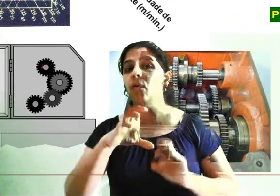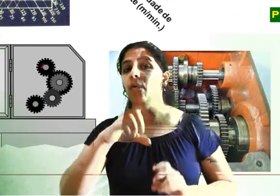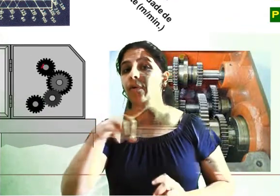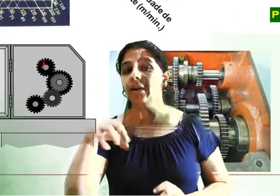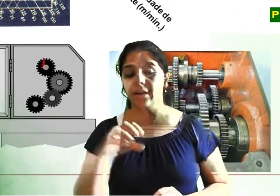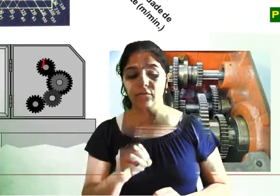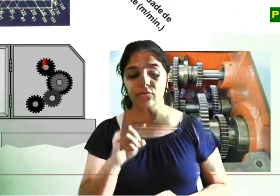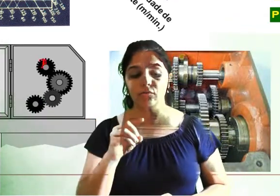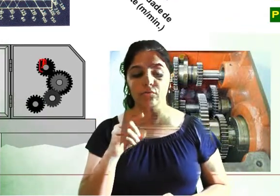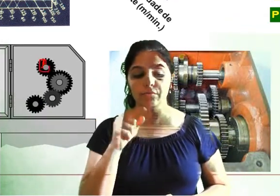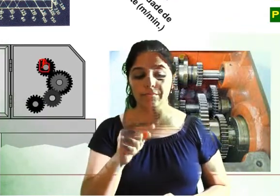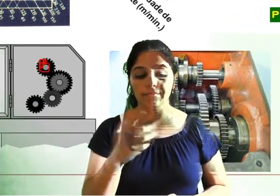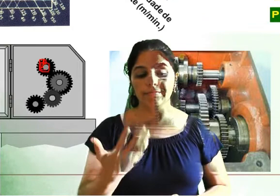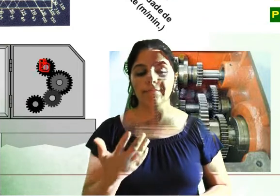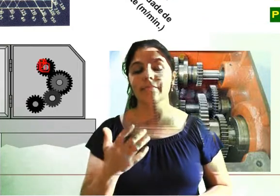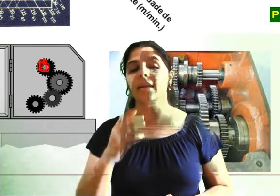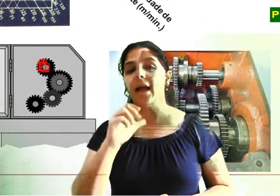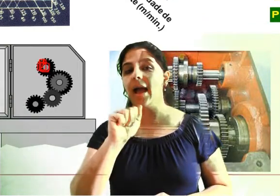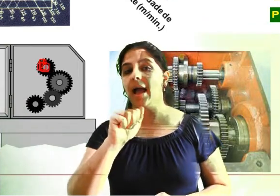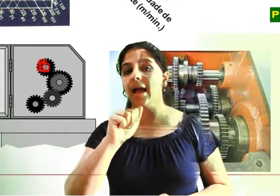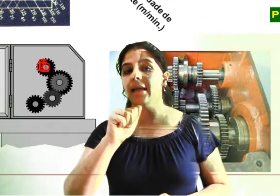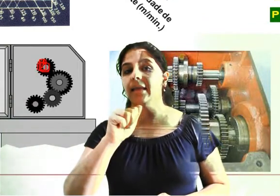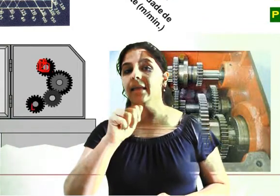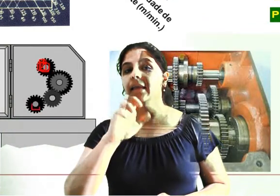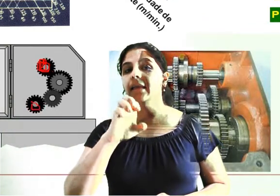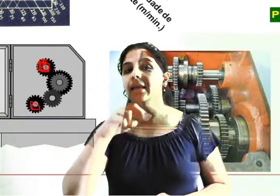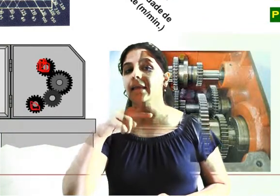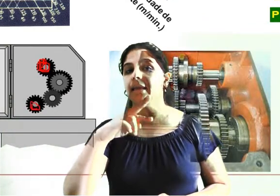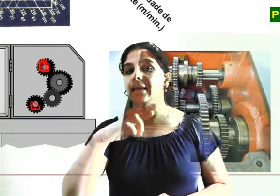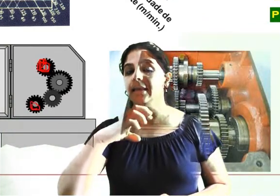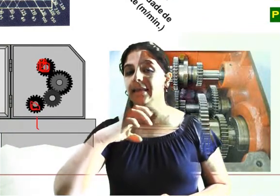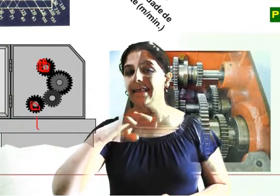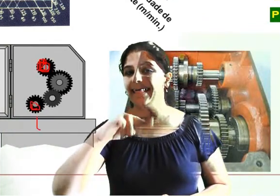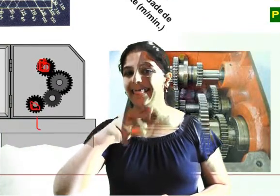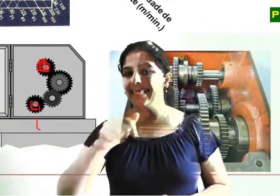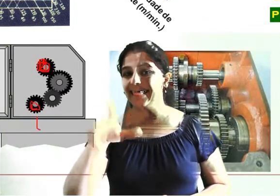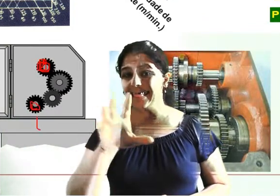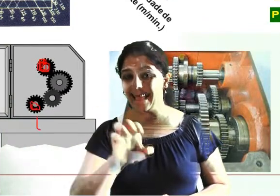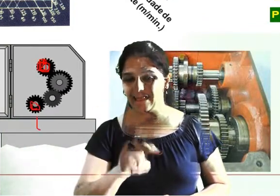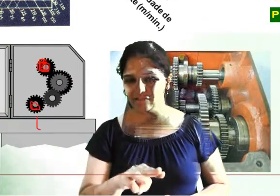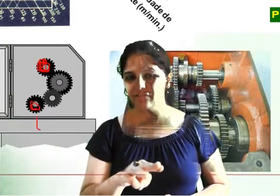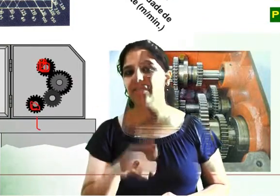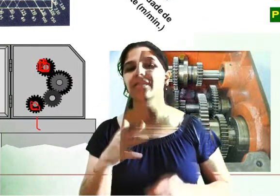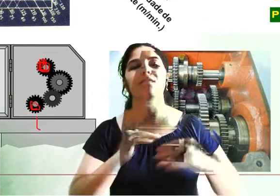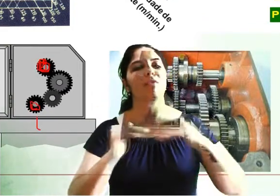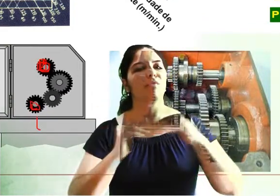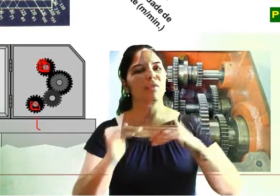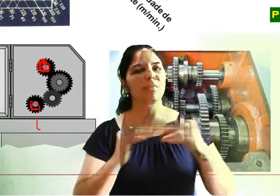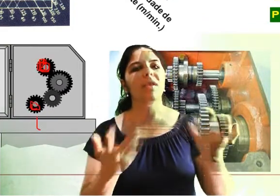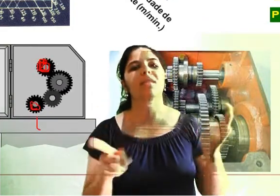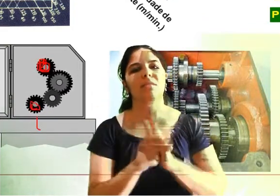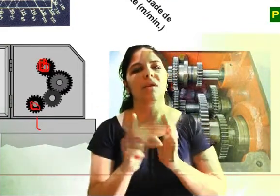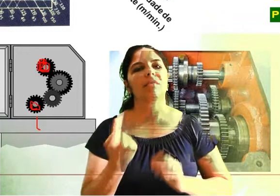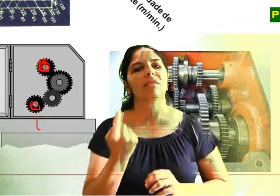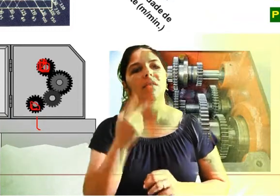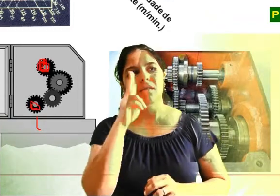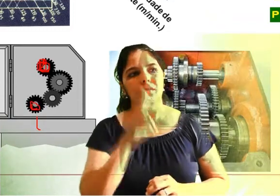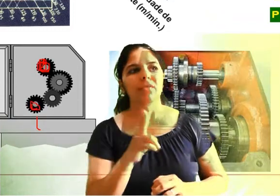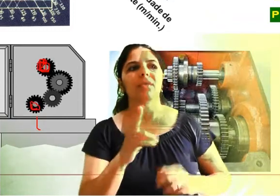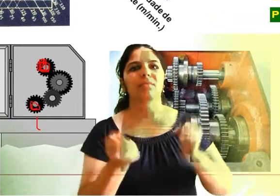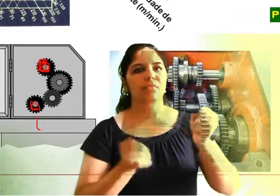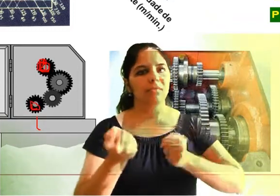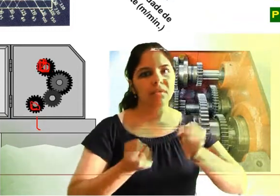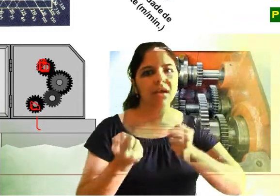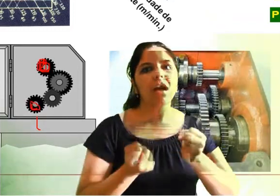esse eixo aqui é o eixo do eixo árvore, né, engrenagem. Essa engrenagem ela é que liga o acoplamento aqui dos movimentos automáticos do carro, como a